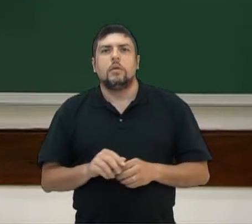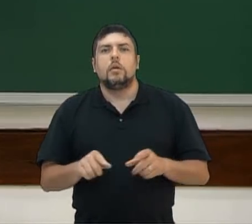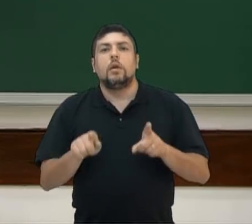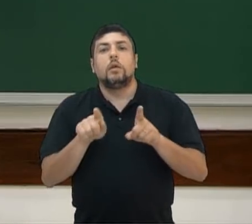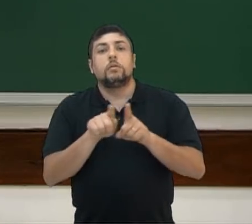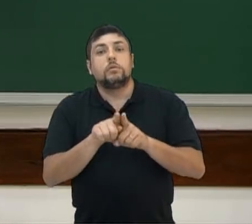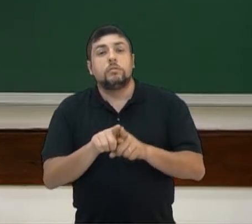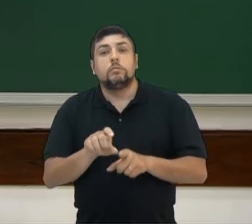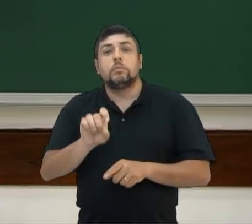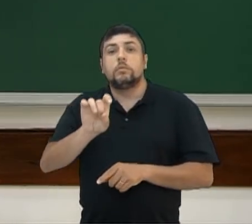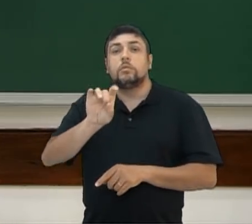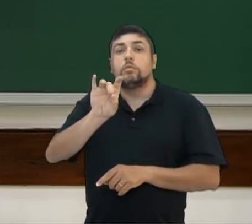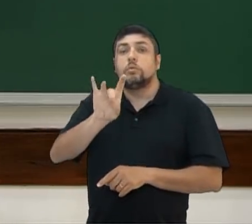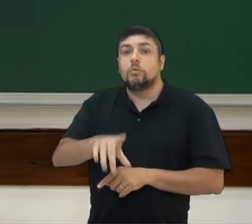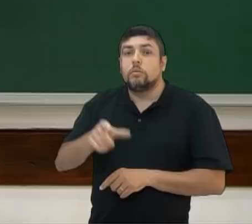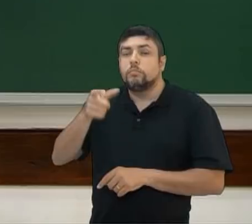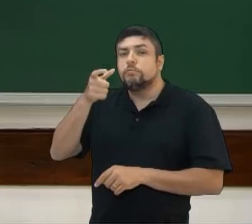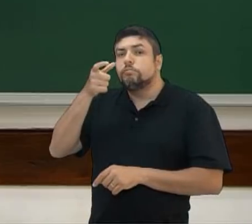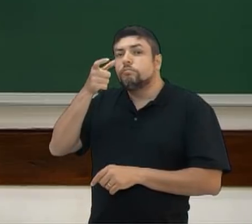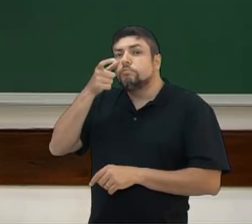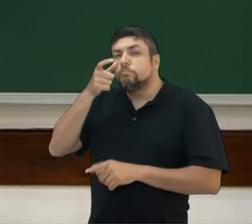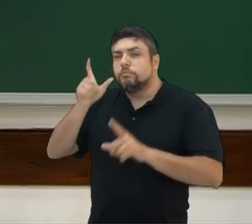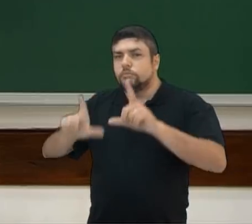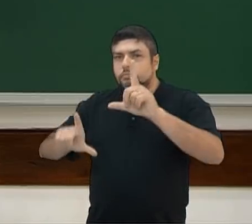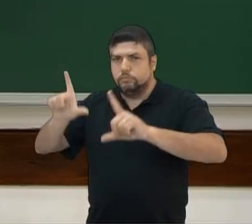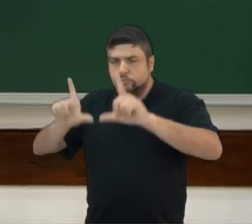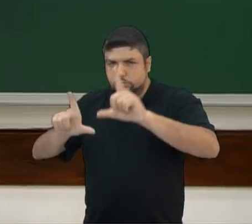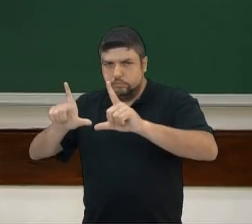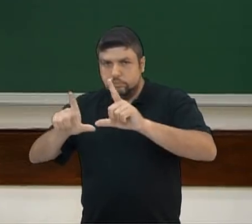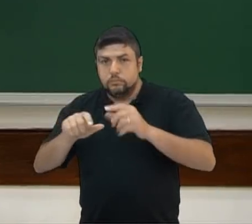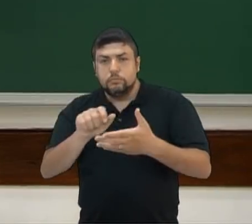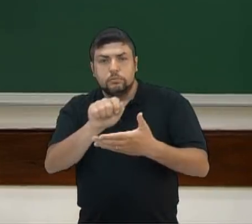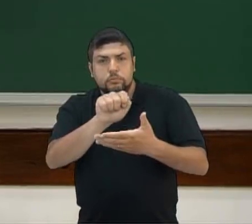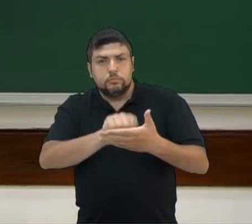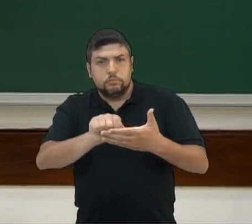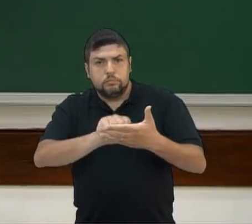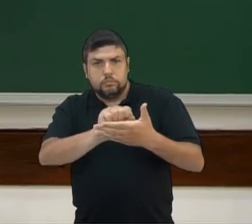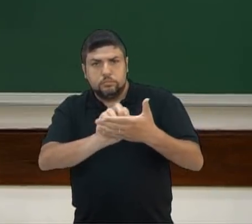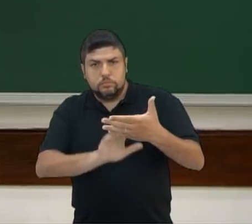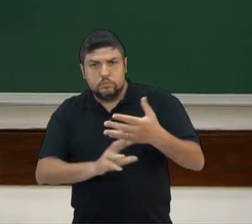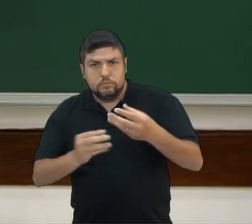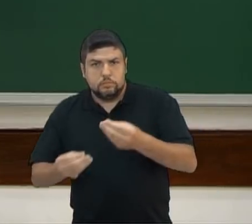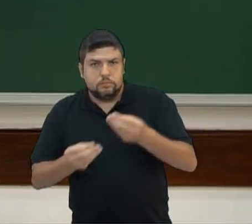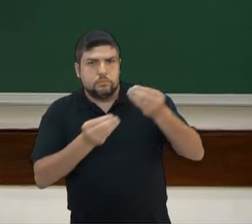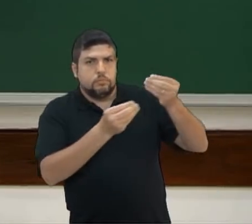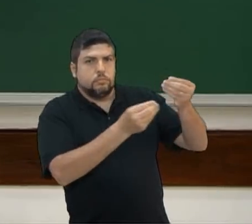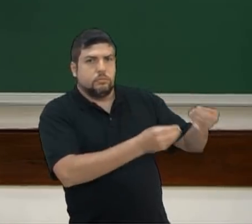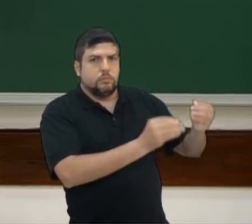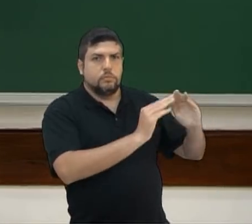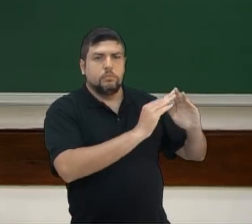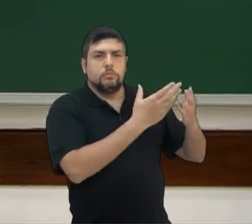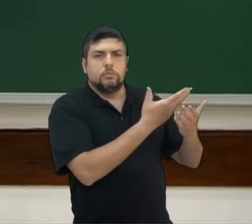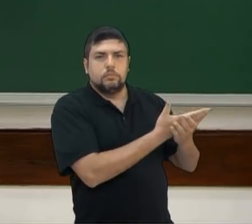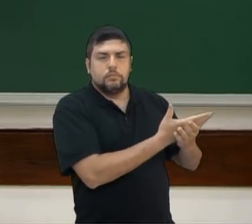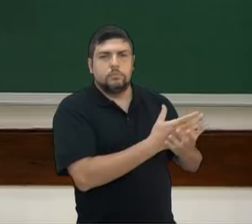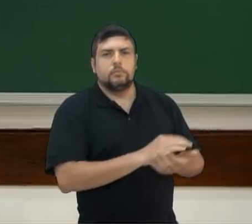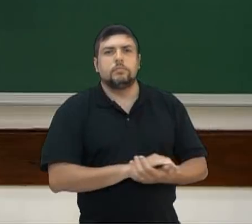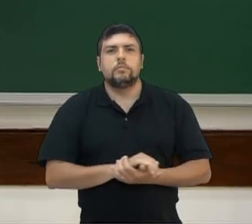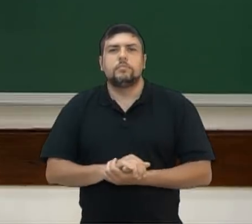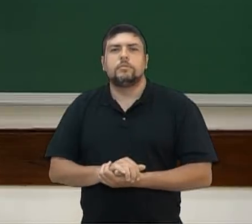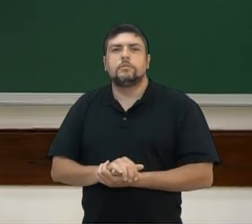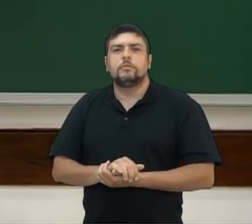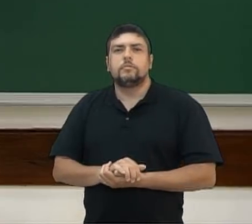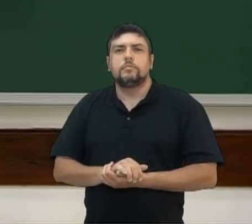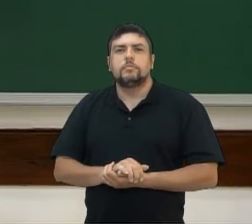acompanhando pela TV, tem que mandar as atividades para a escola, ok? Bom, depois de dar os lembretes,